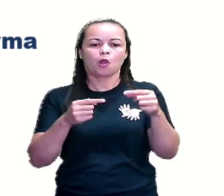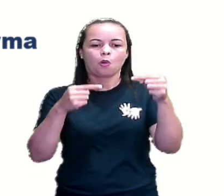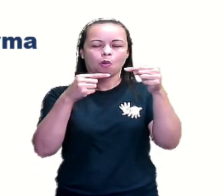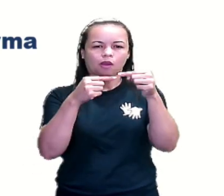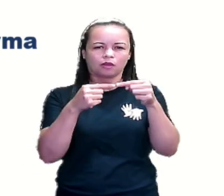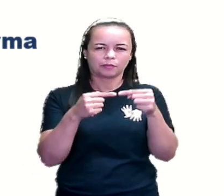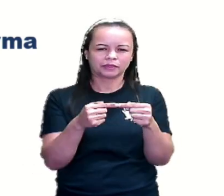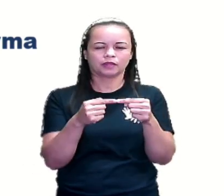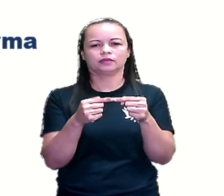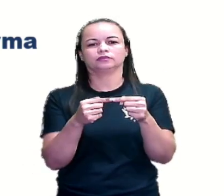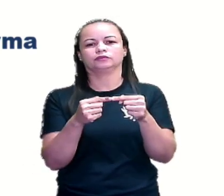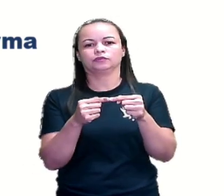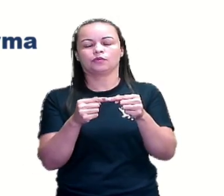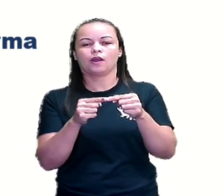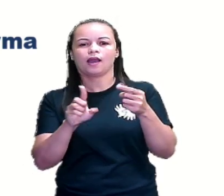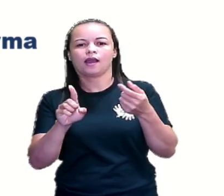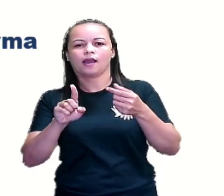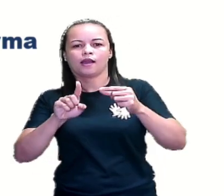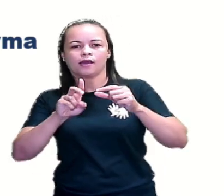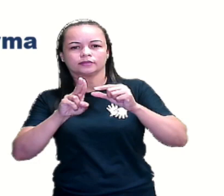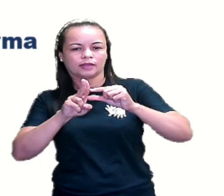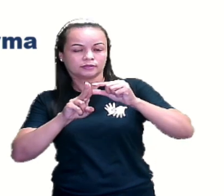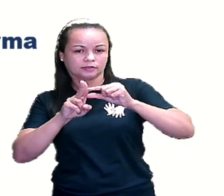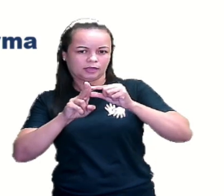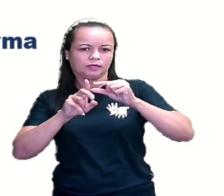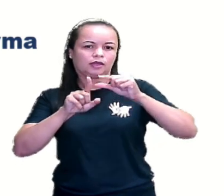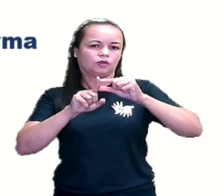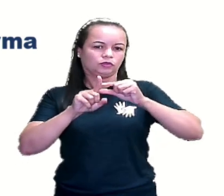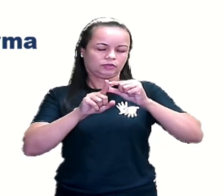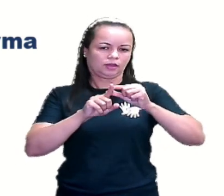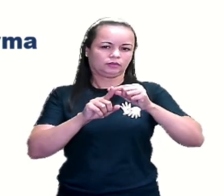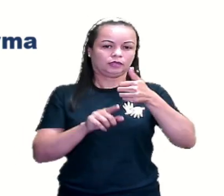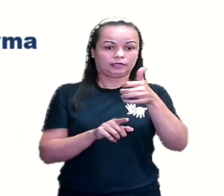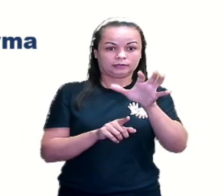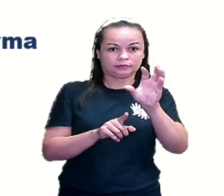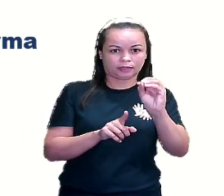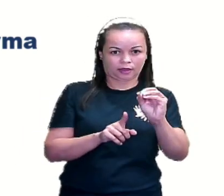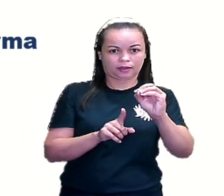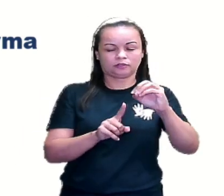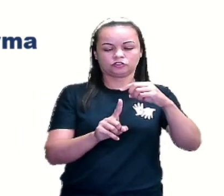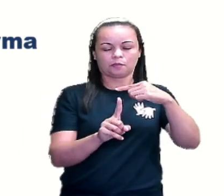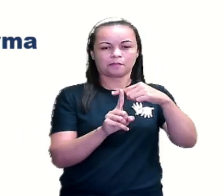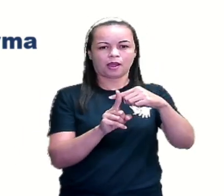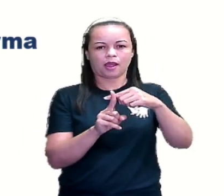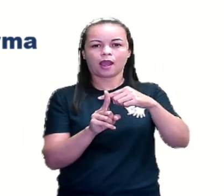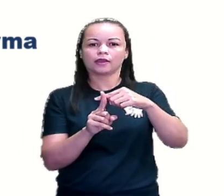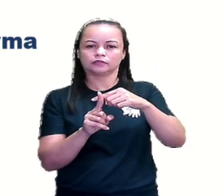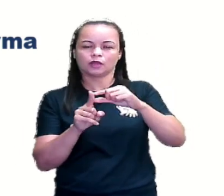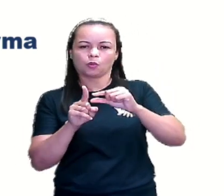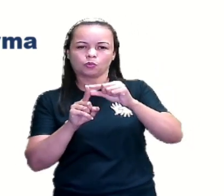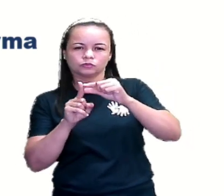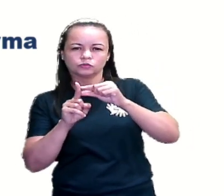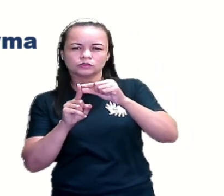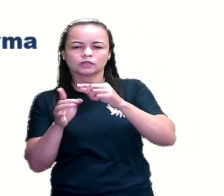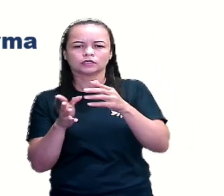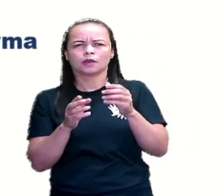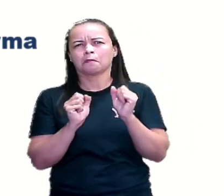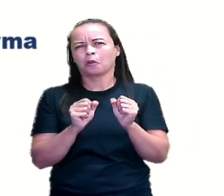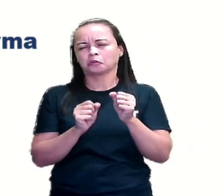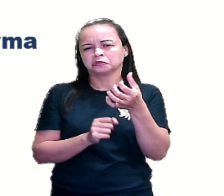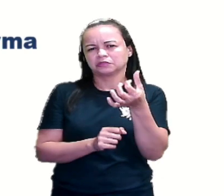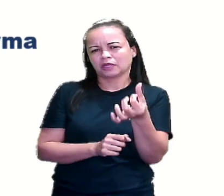dezena e a unidade. Eu tenho a dezena, que é o 10, mais a unidade, que pode ser